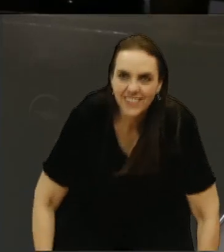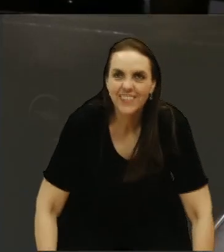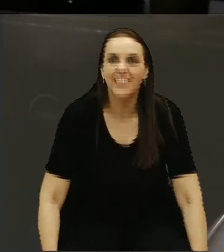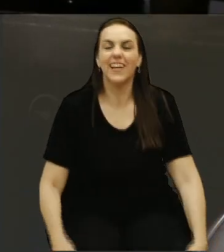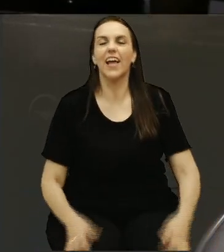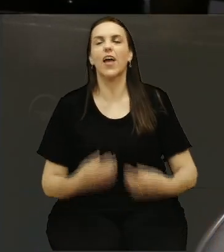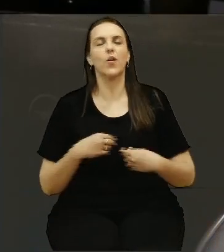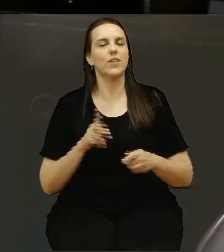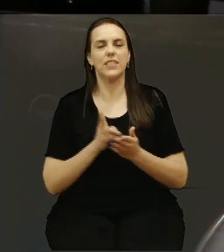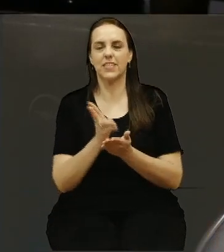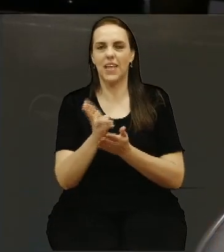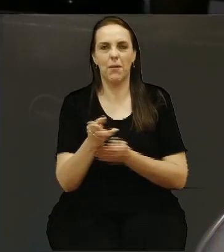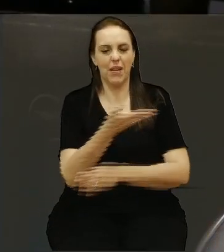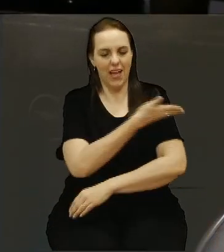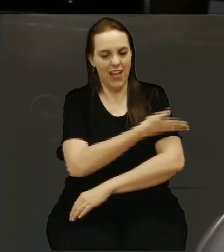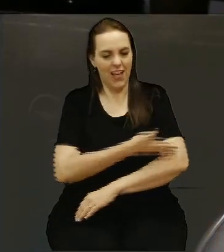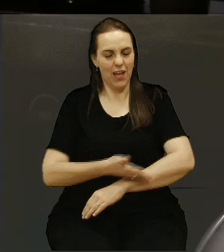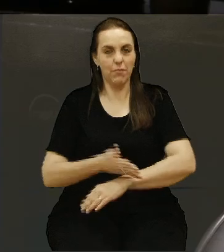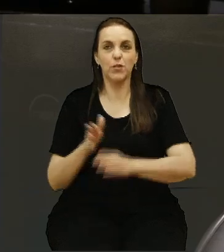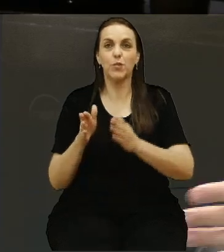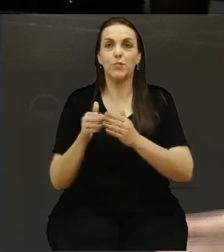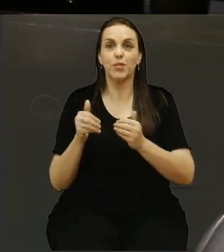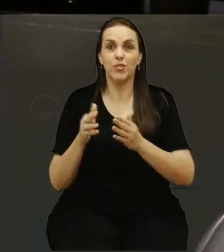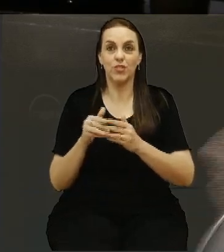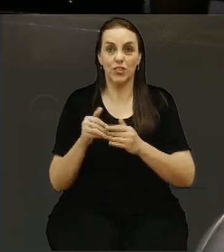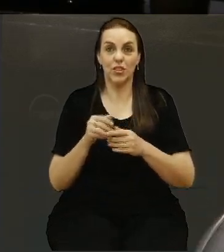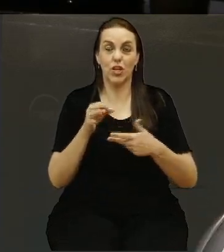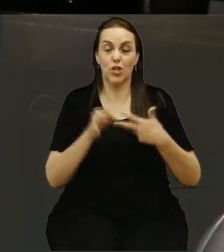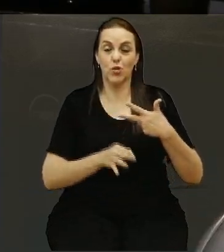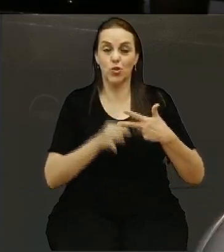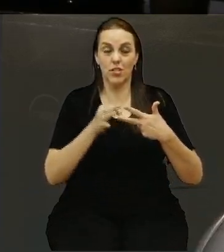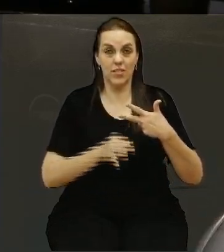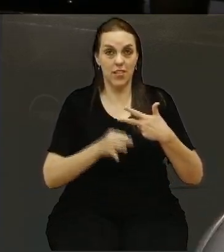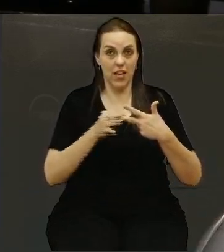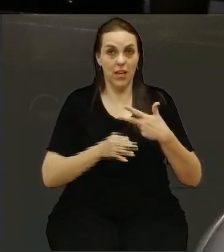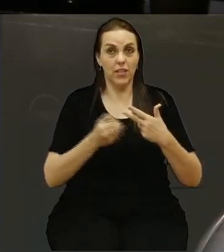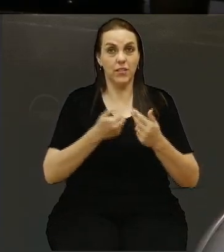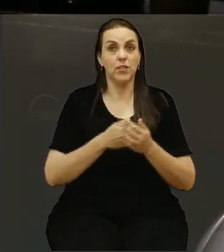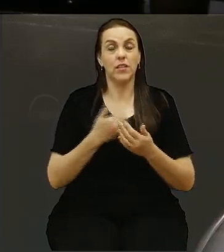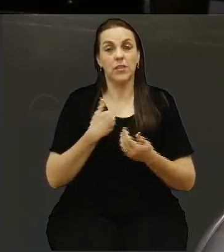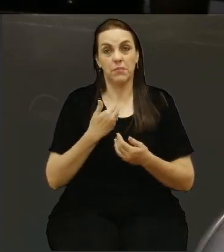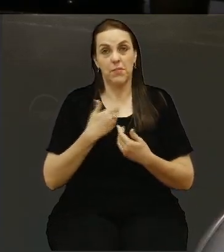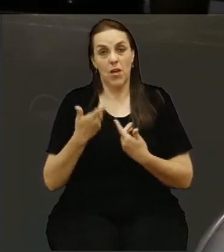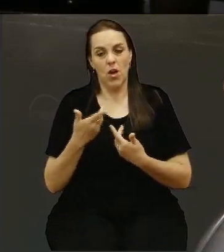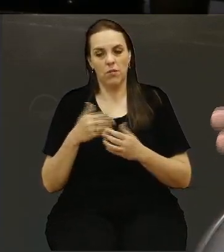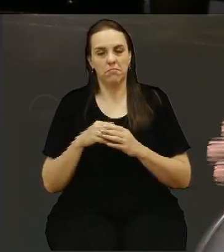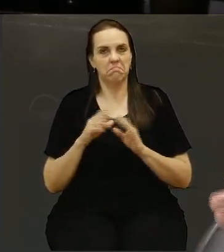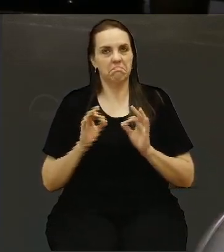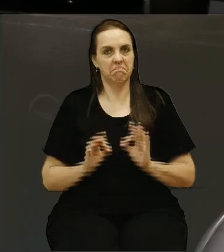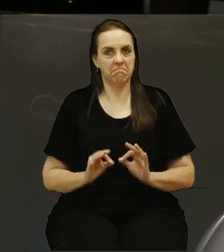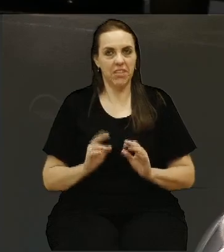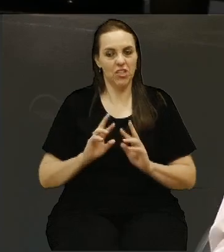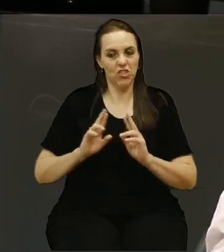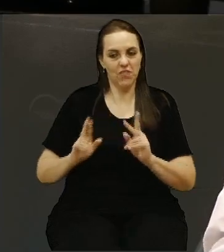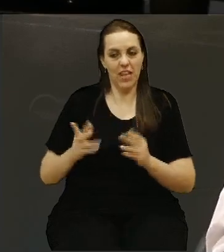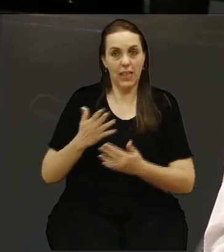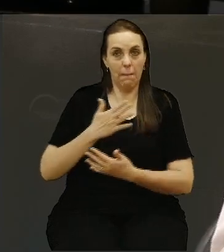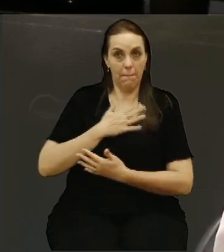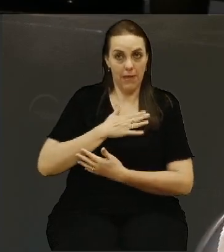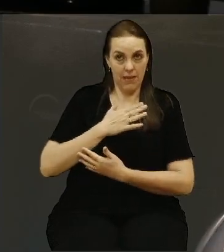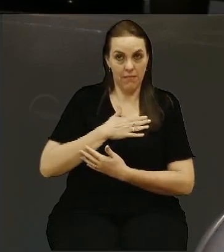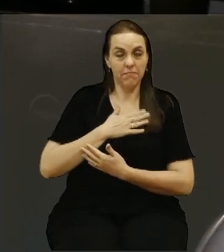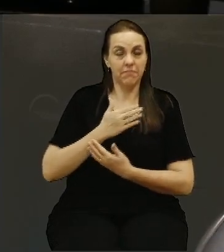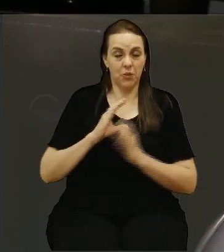requerer ao judiciário que promova a análise, ou requerer aqueles que me imputam conduta diversa da minha, que expliquem